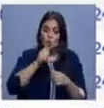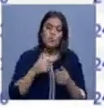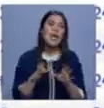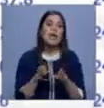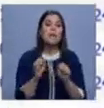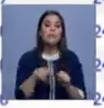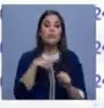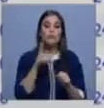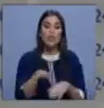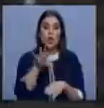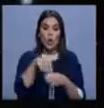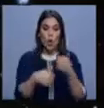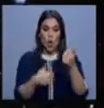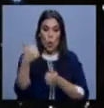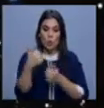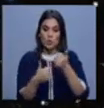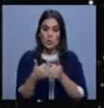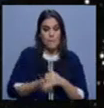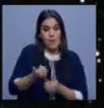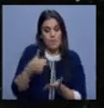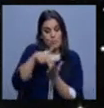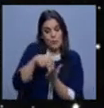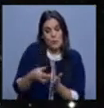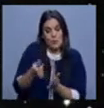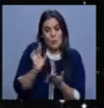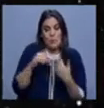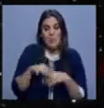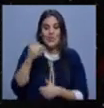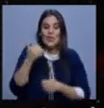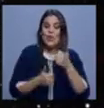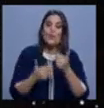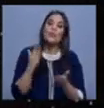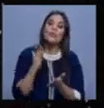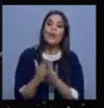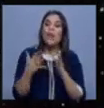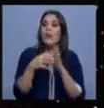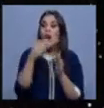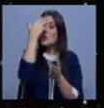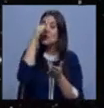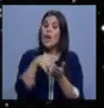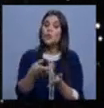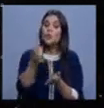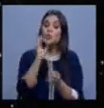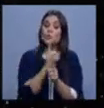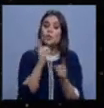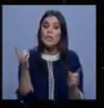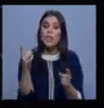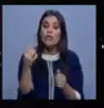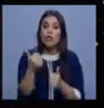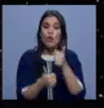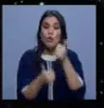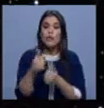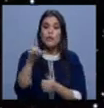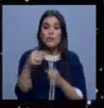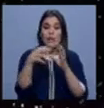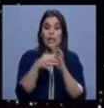concurso não esteve propriamente nos melhores lugares, mas o concurso não era apenas o resultado. O concurso passava também por